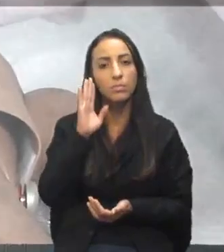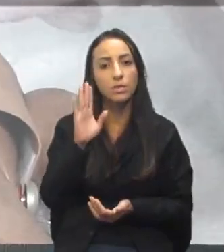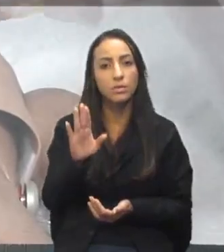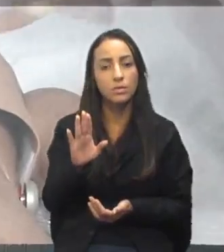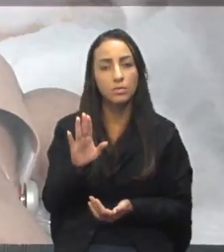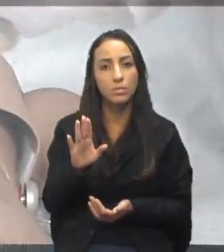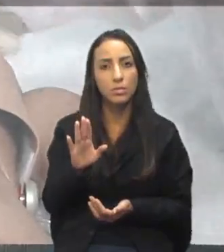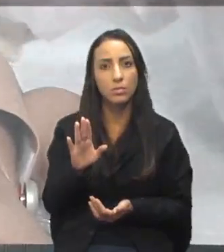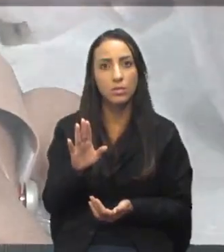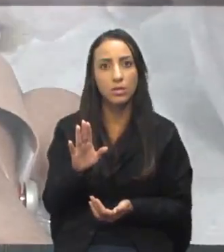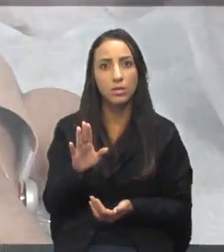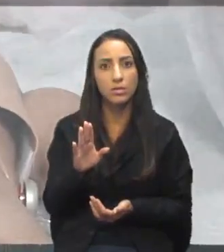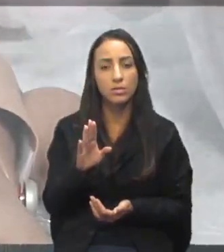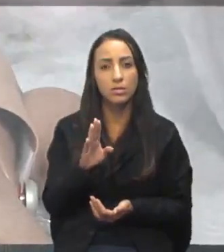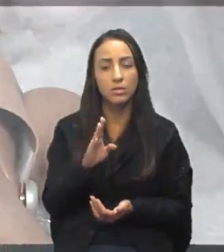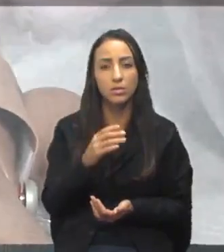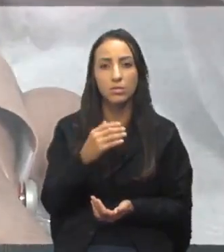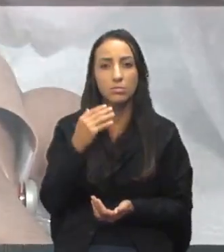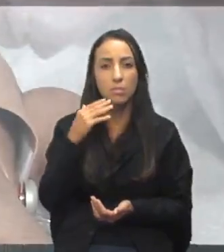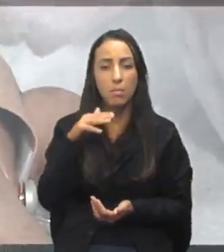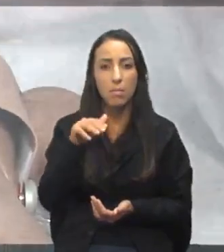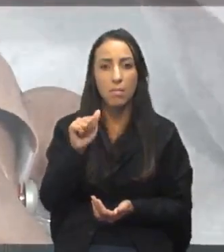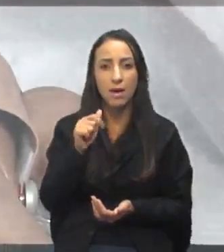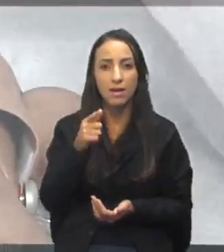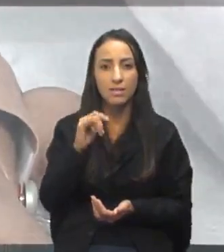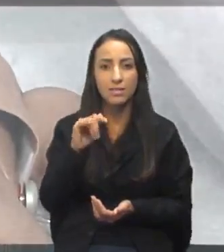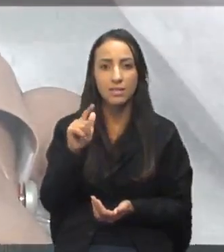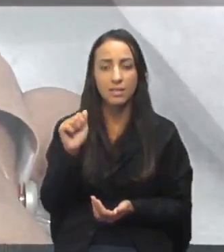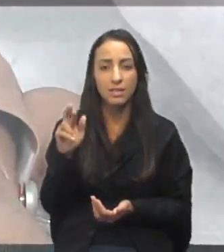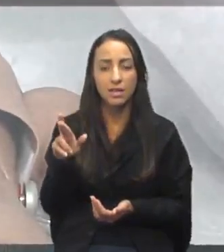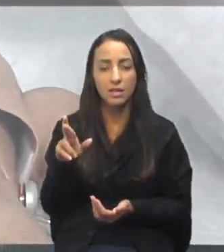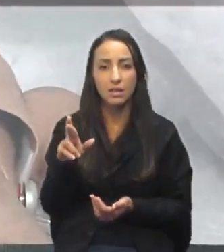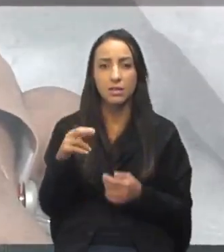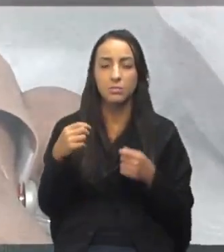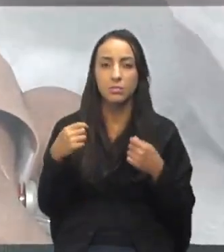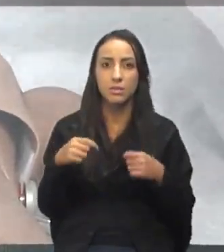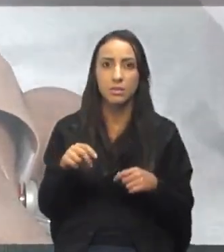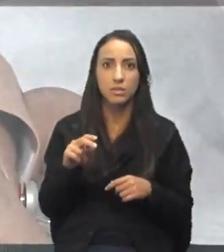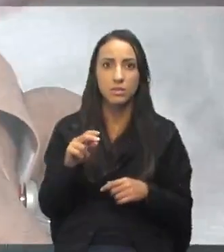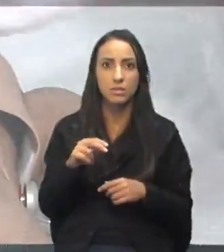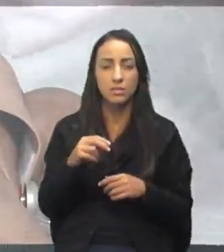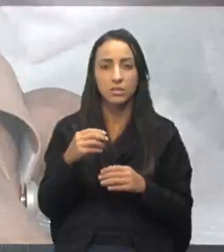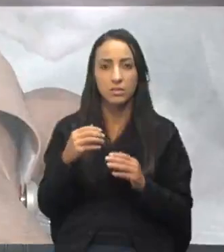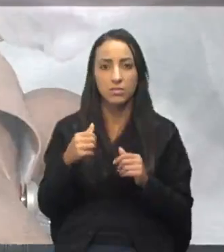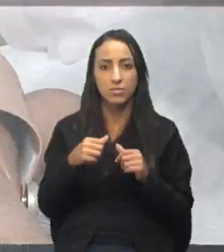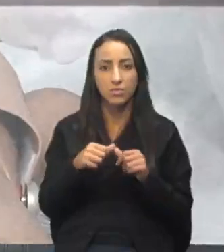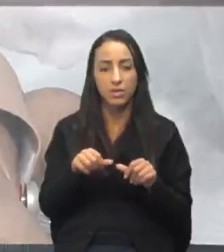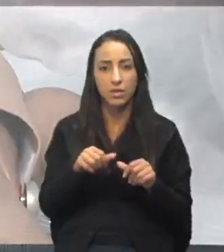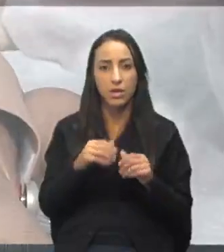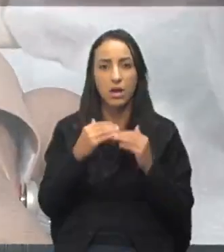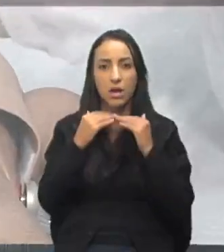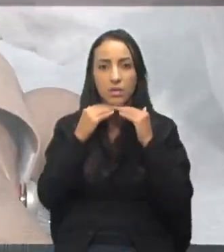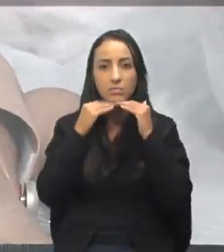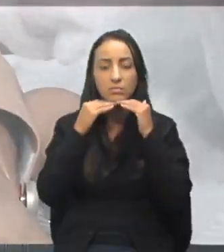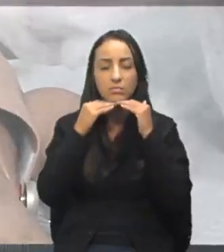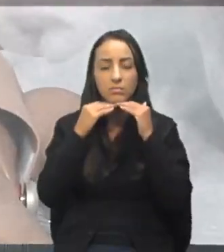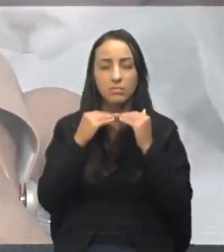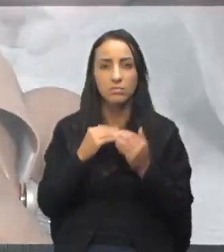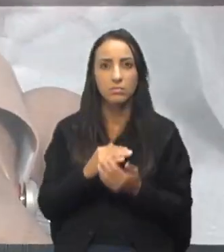principalmente bucomaxilo, é importante que se faça a fixação da mandíbula,